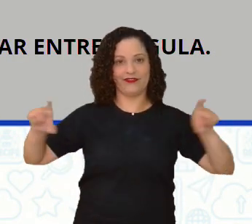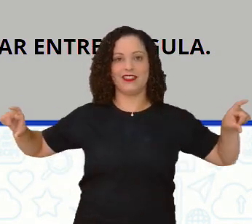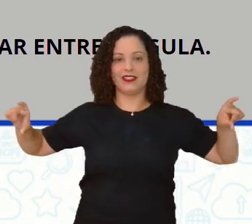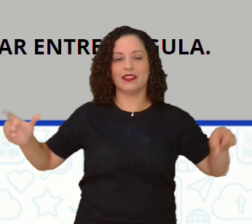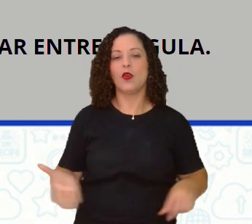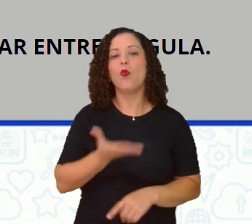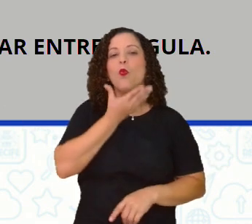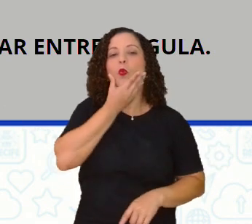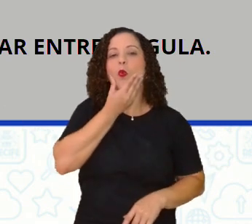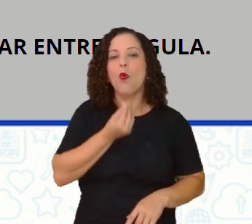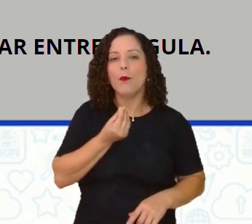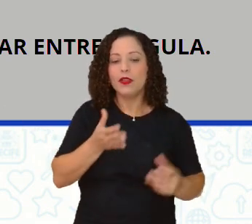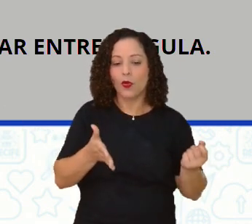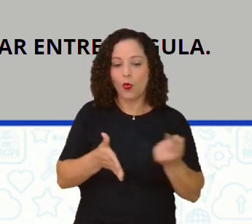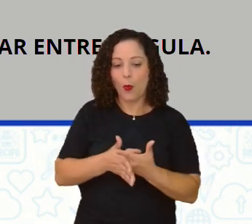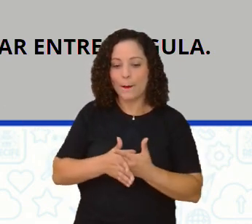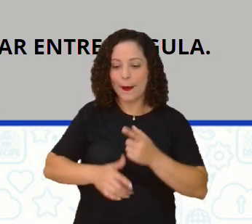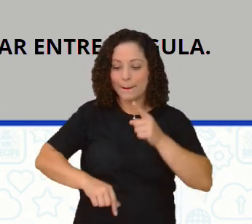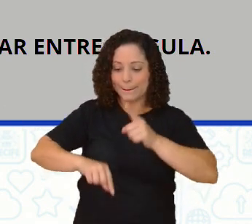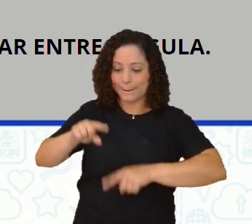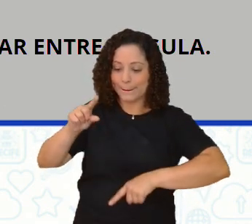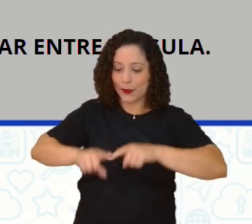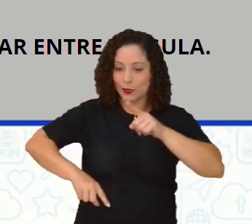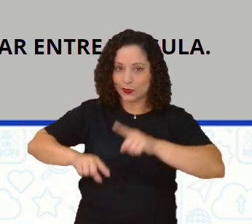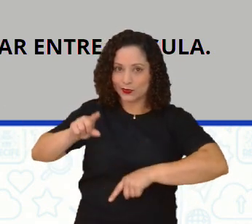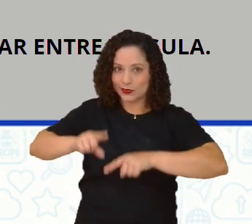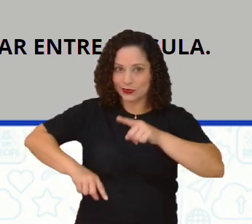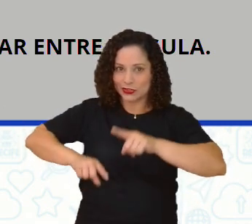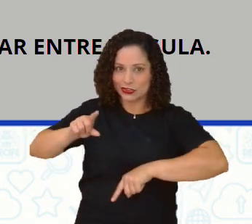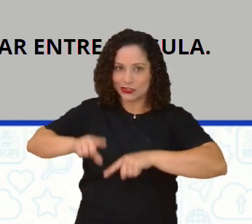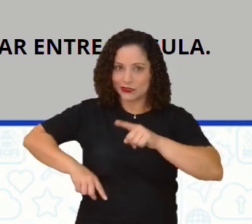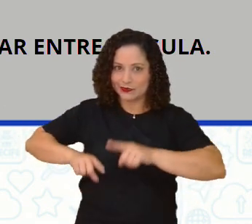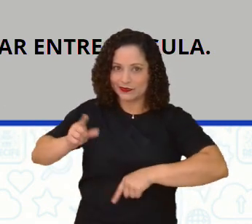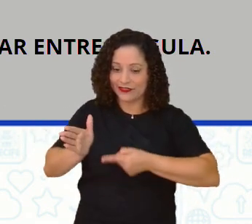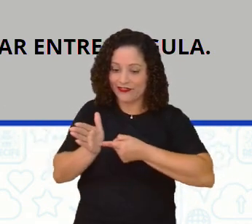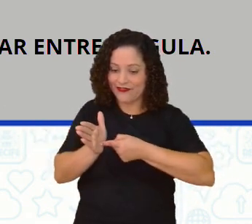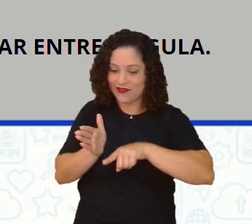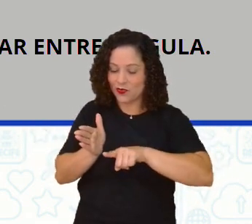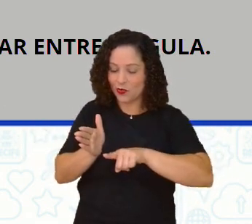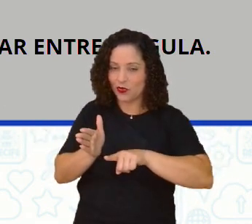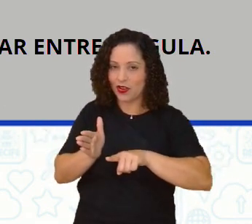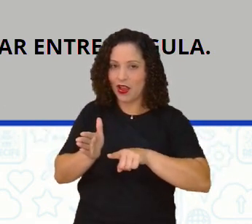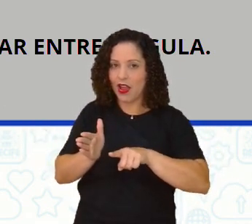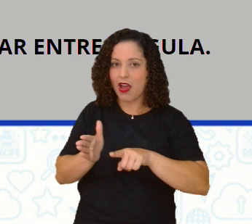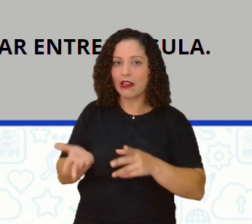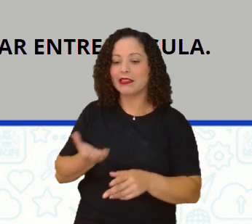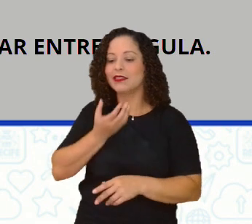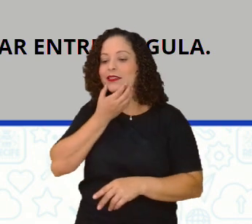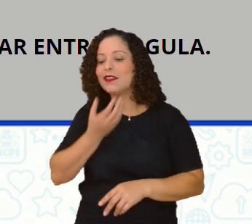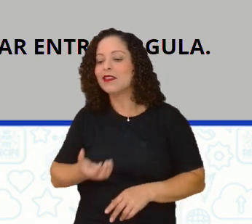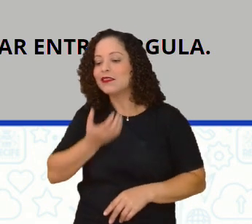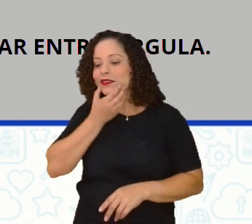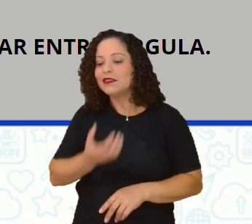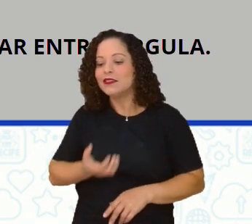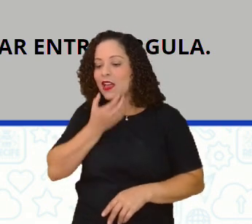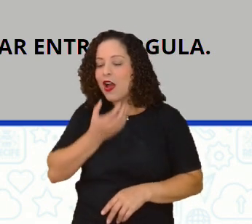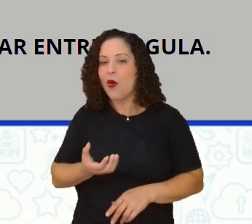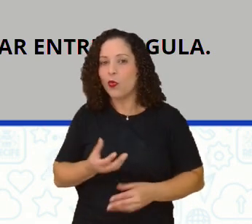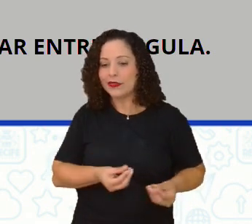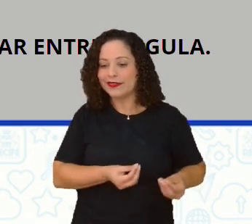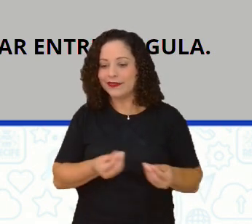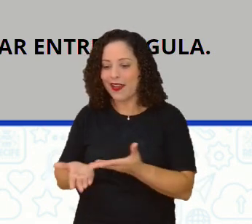Guilherme comprou um jogo, vírgula, quando chegou o Natal para seu irmão. Então,